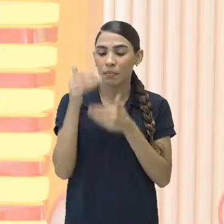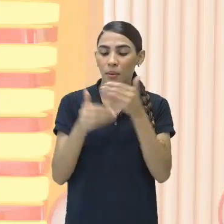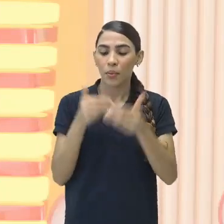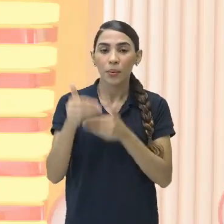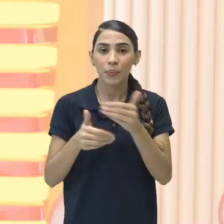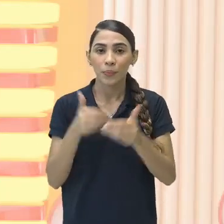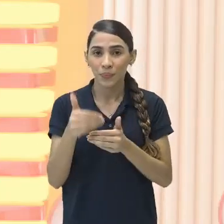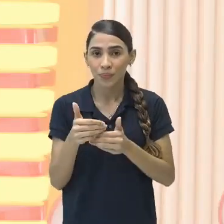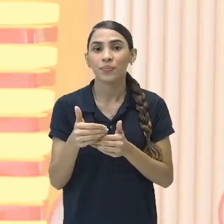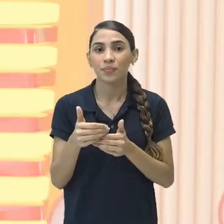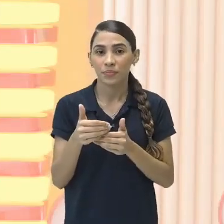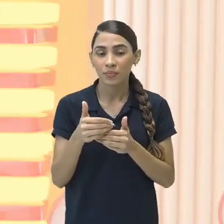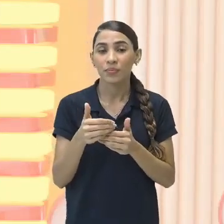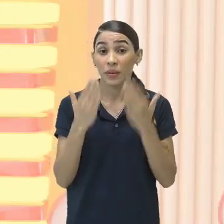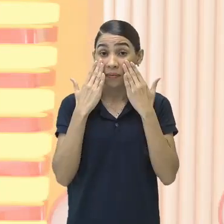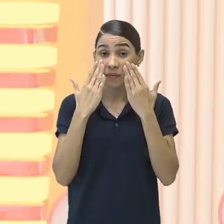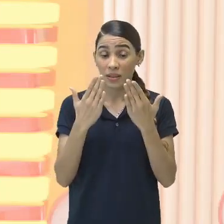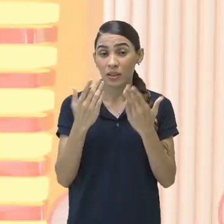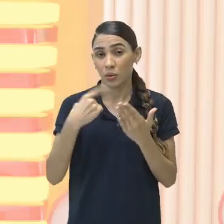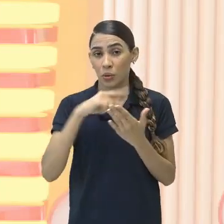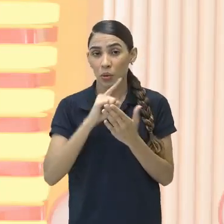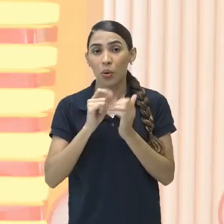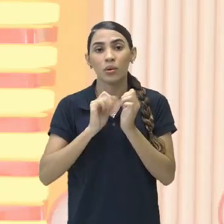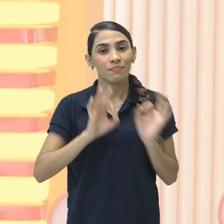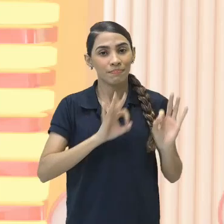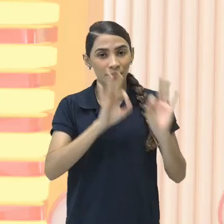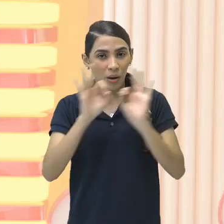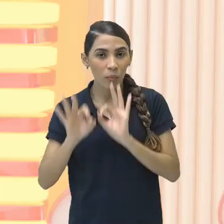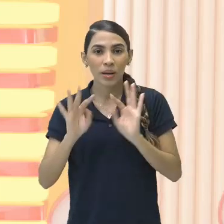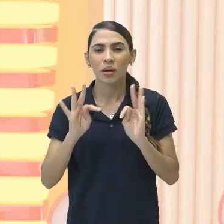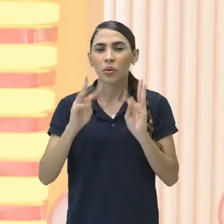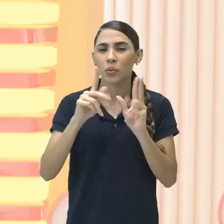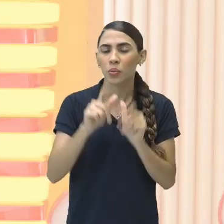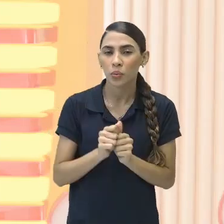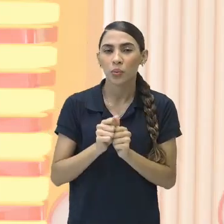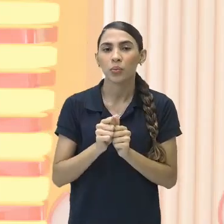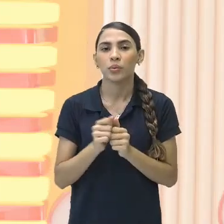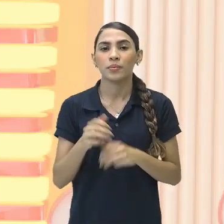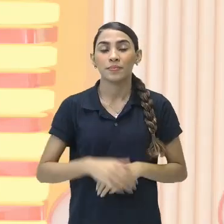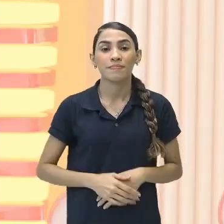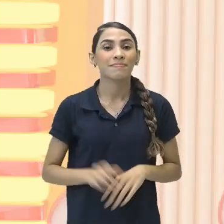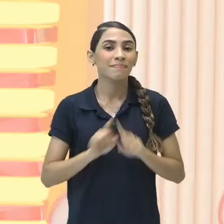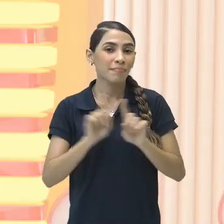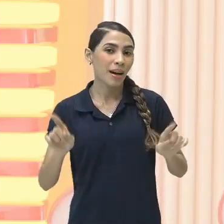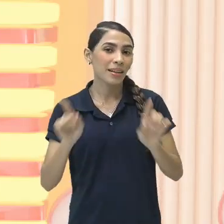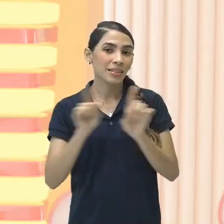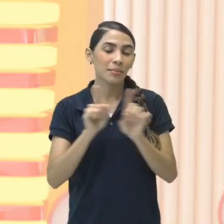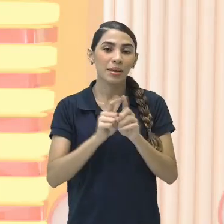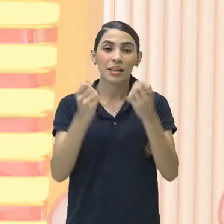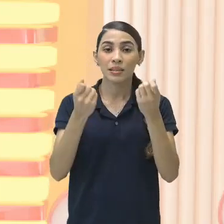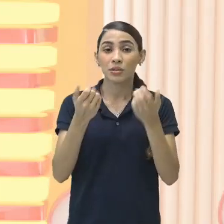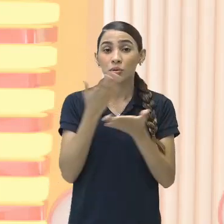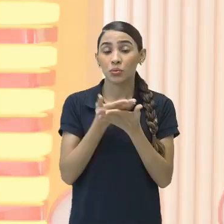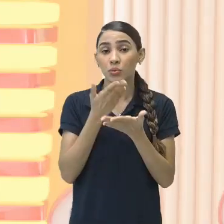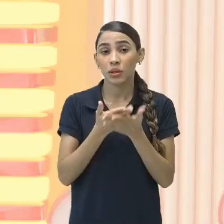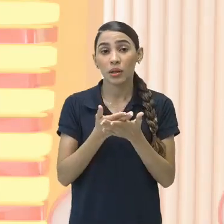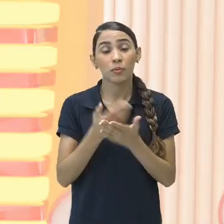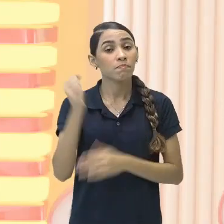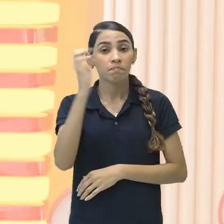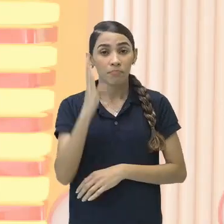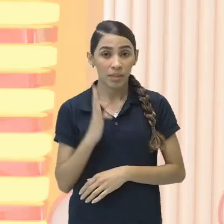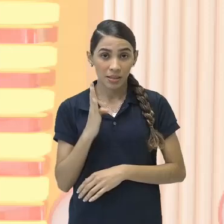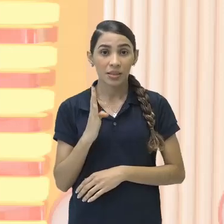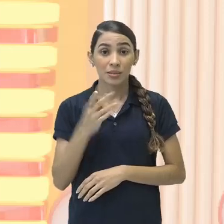aí, na nossa frente. E a gente acompanha, né, tudo isso ao longo do tempo, mas a gente também falou sobre a questão do nosso Brasil,